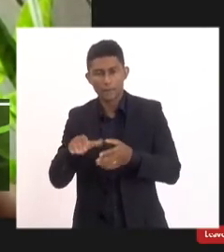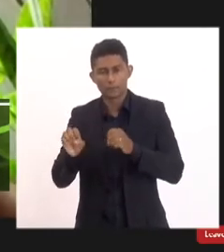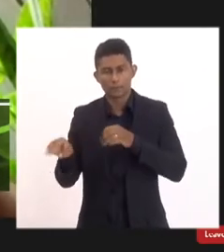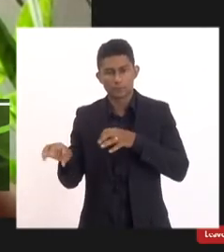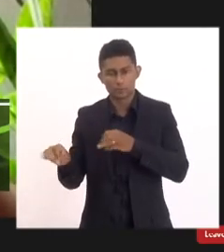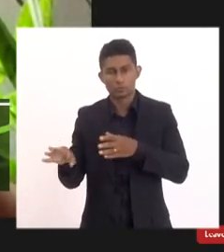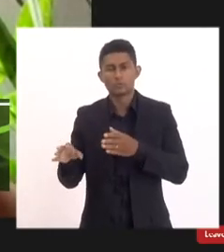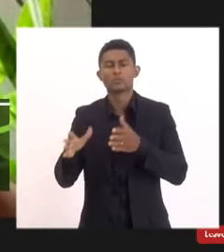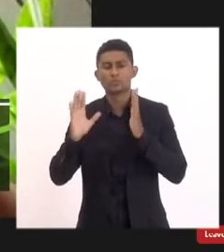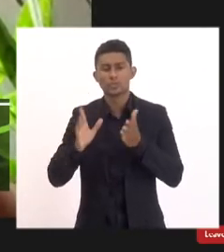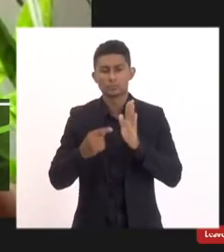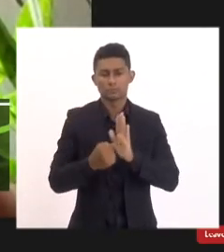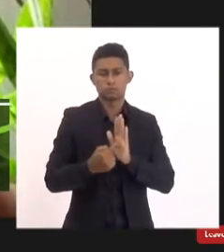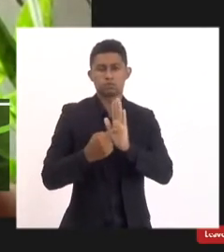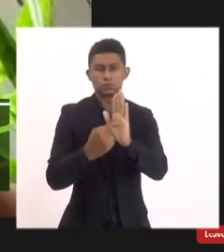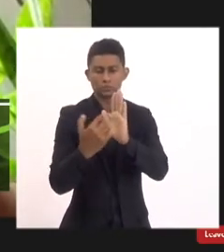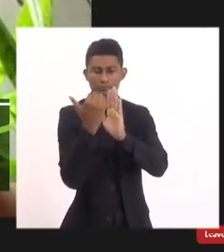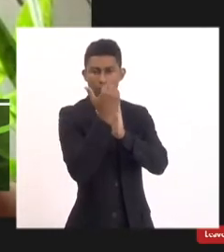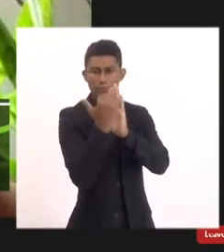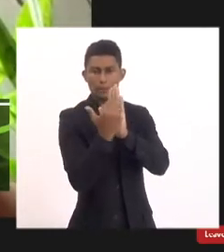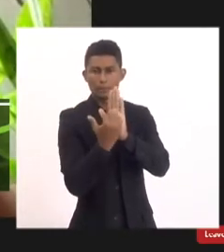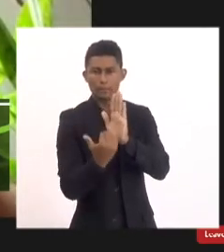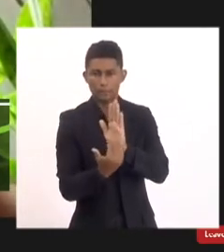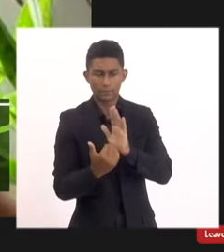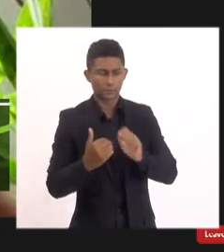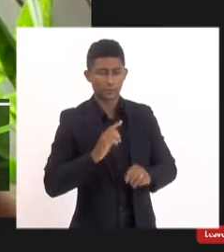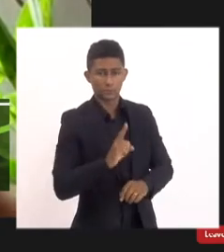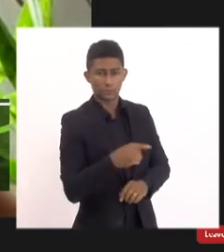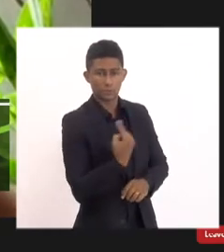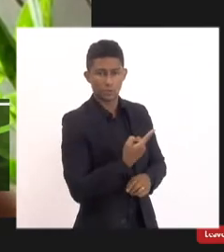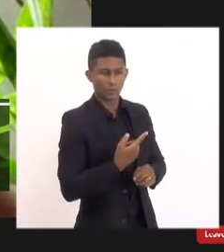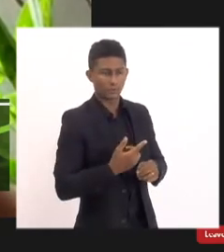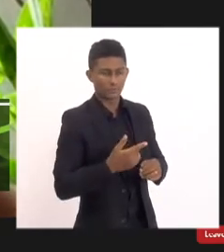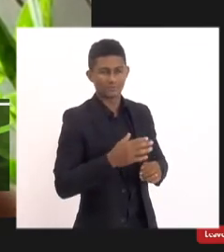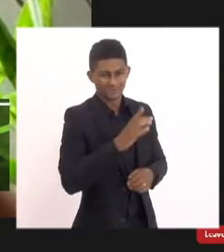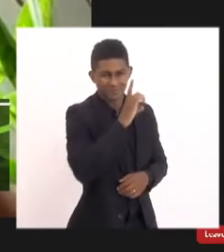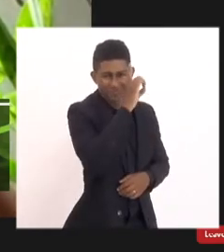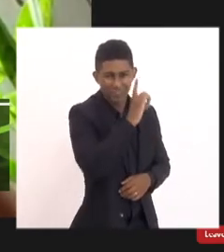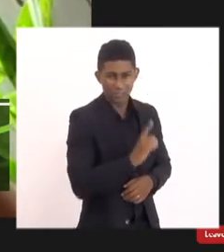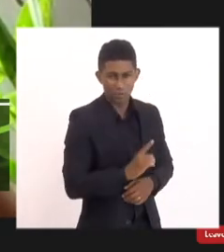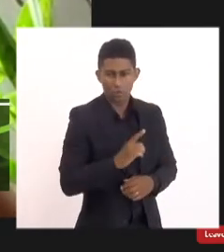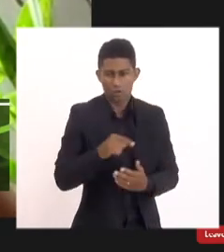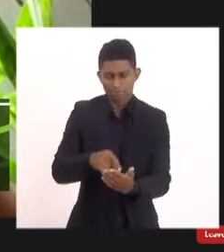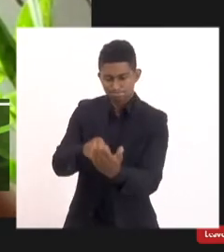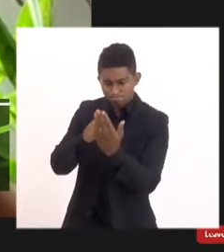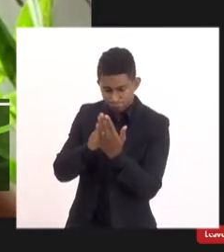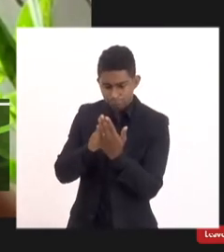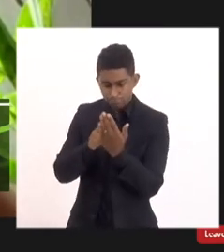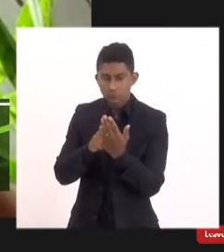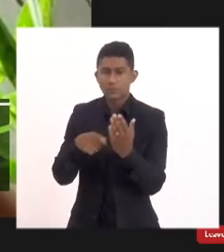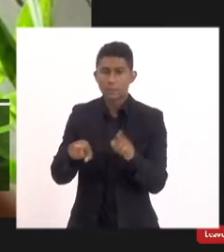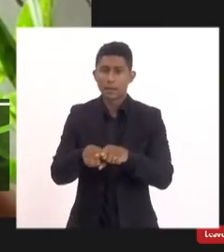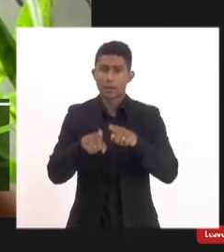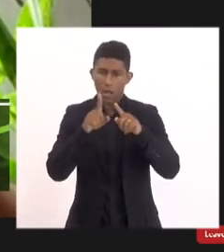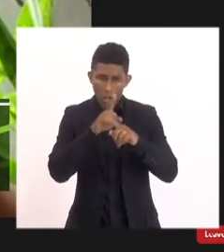saíram em DO, todos nós diretores recebemos e divulgamos esses